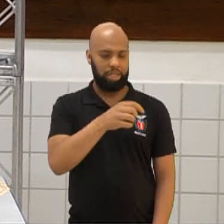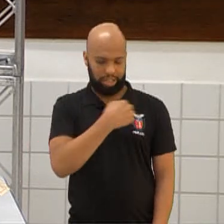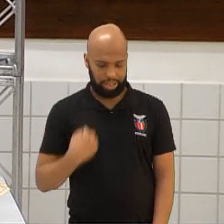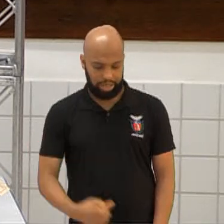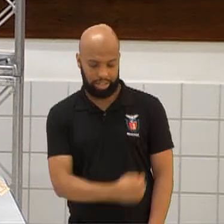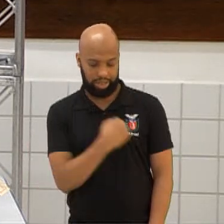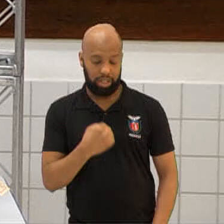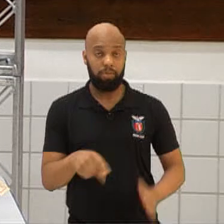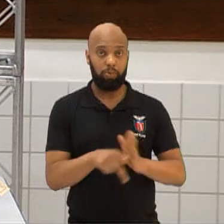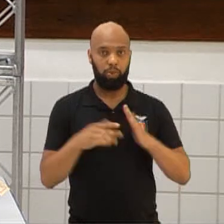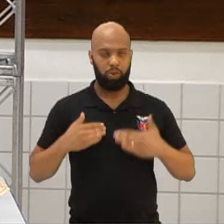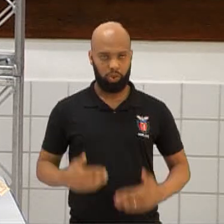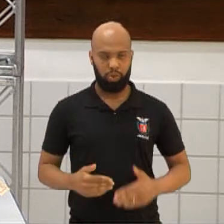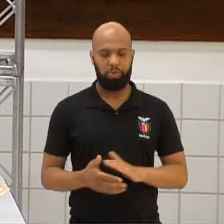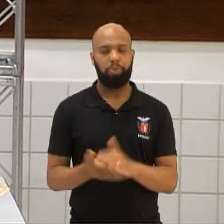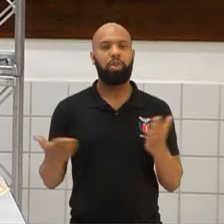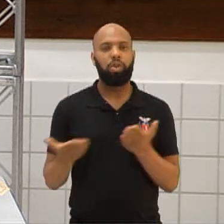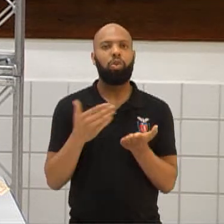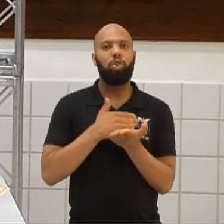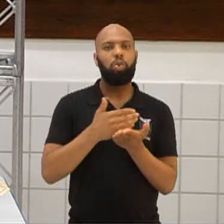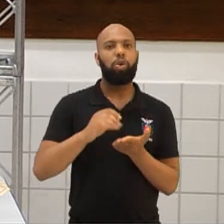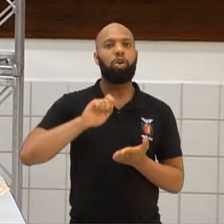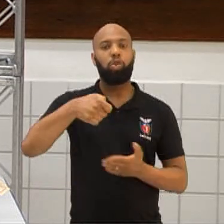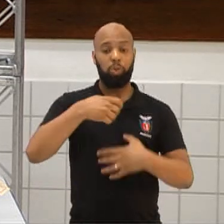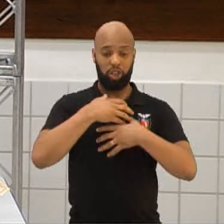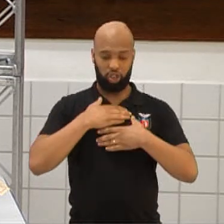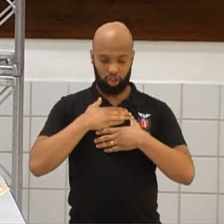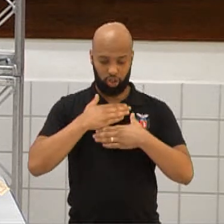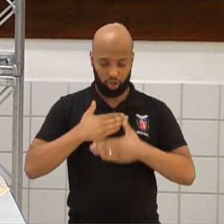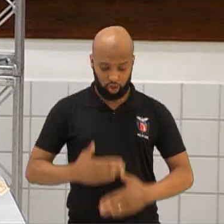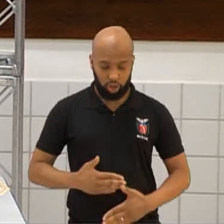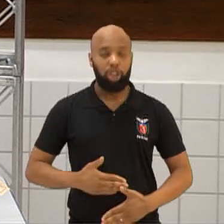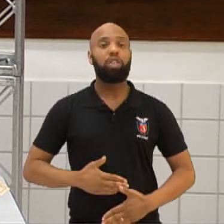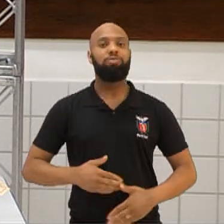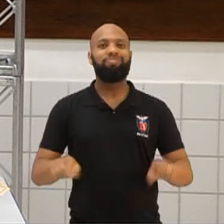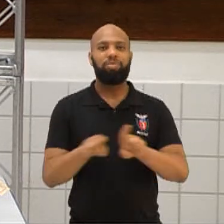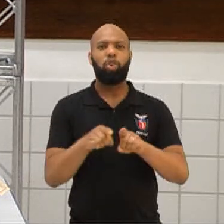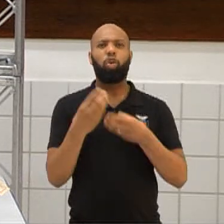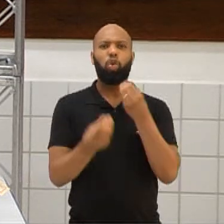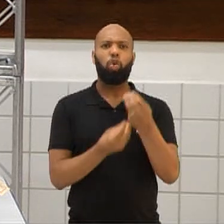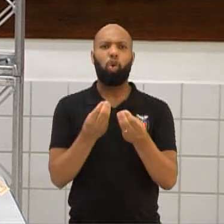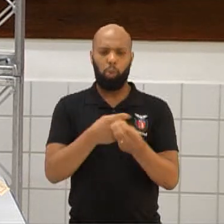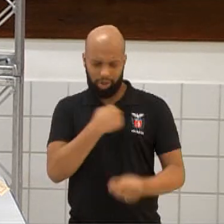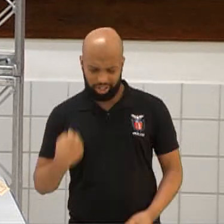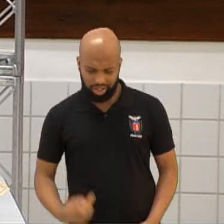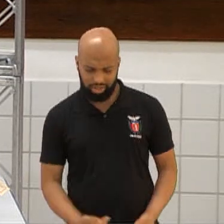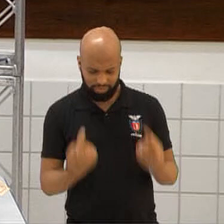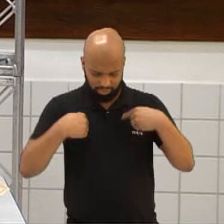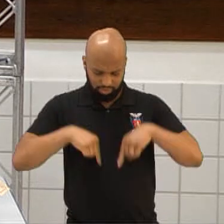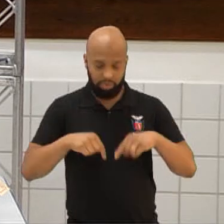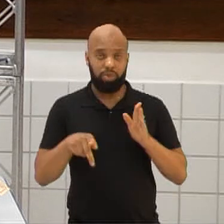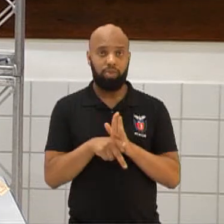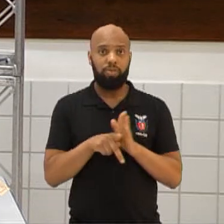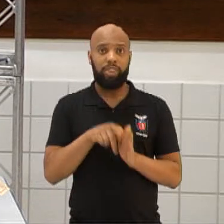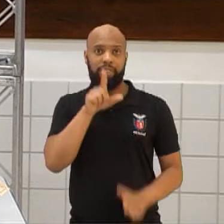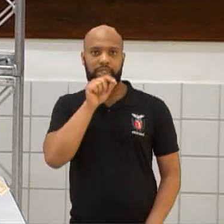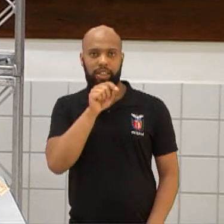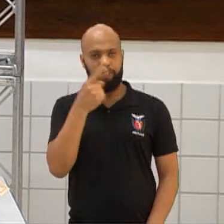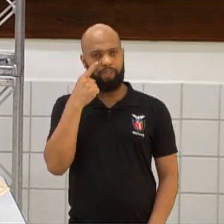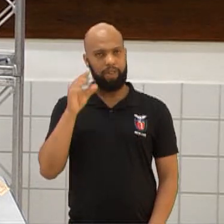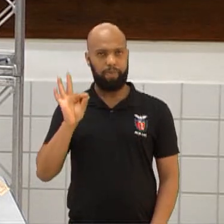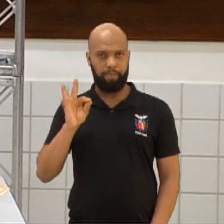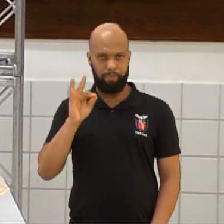Então, nós vamos iniciar falando um pouquinho sobre a anatomia e fisiologia das aves, para a gente poder responder essa questão do beija-flor. Vamos